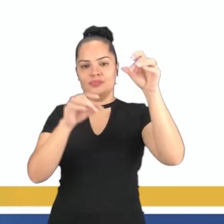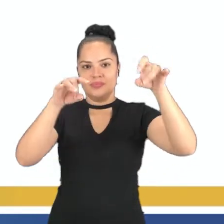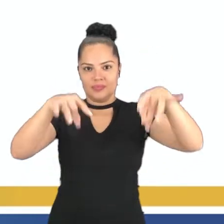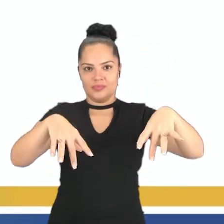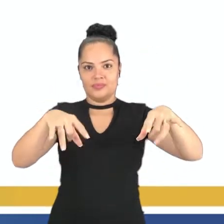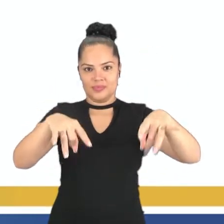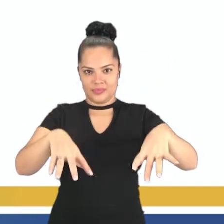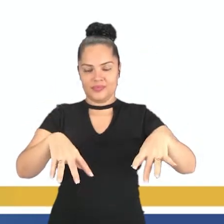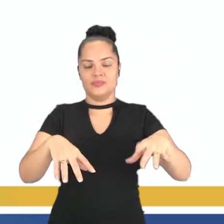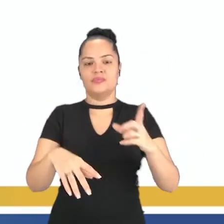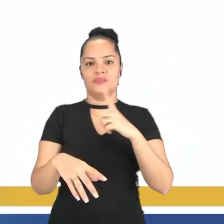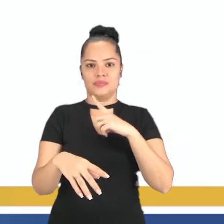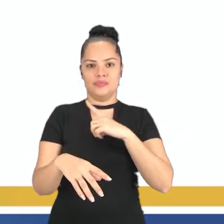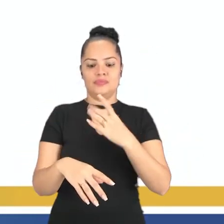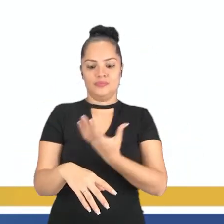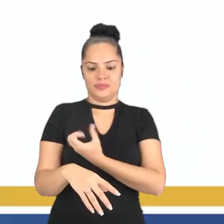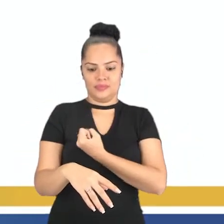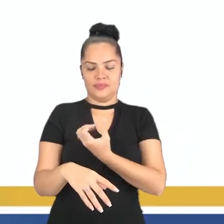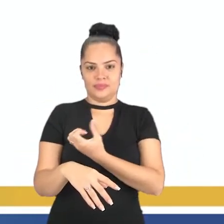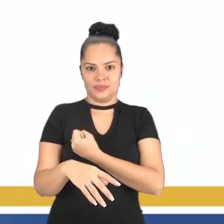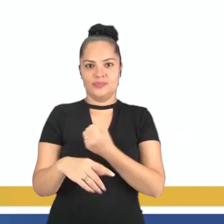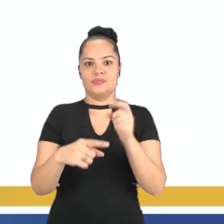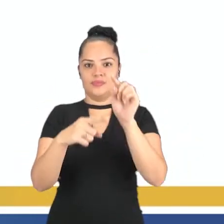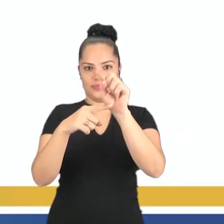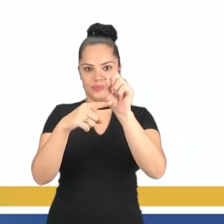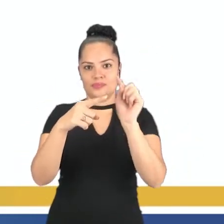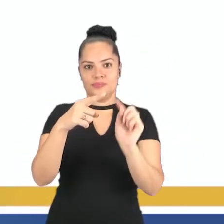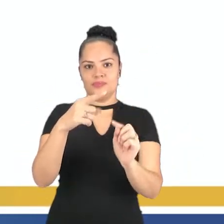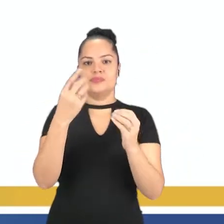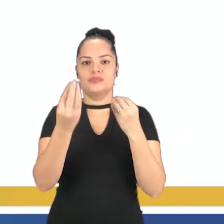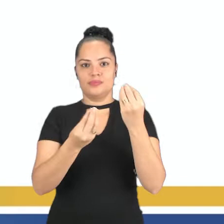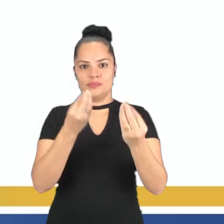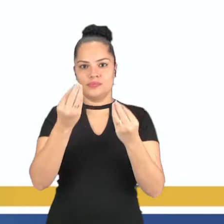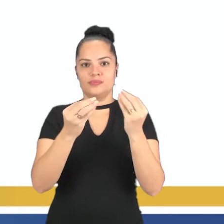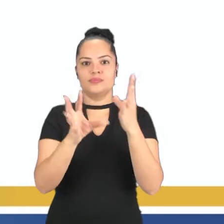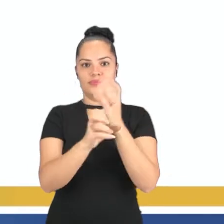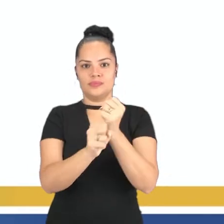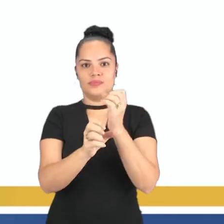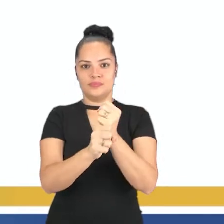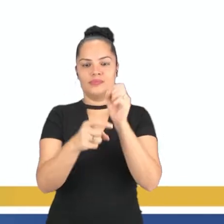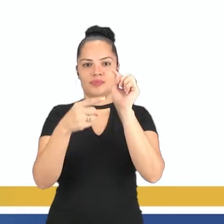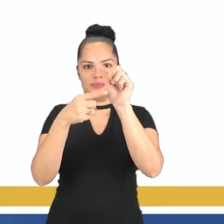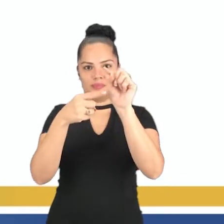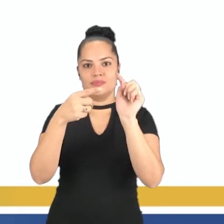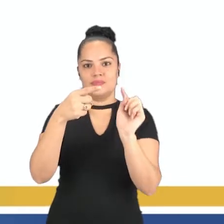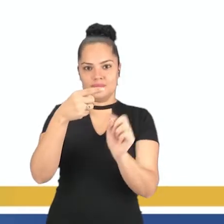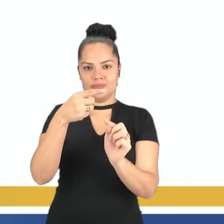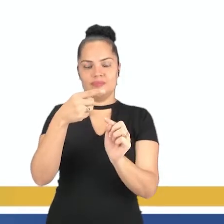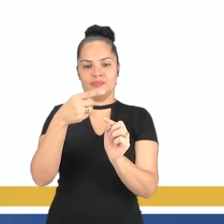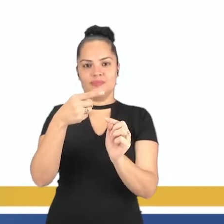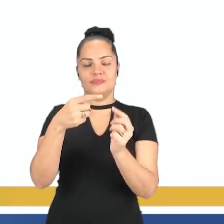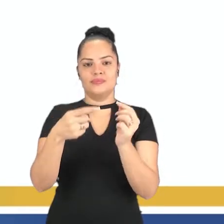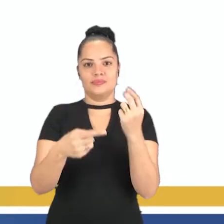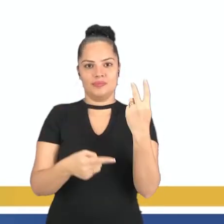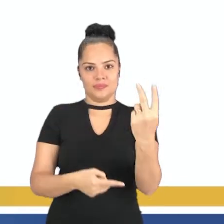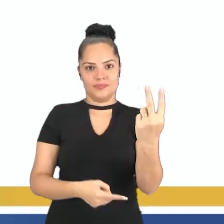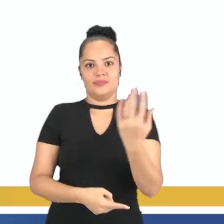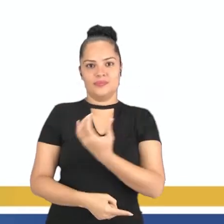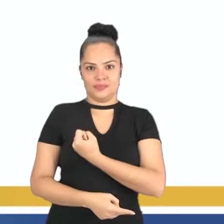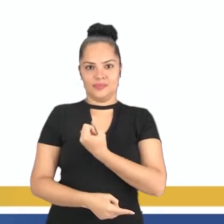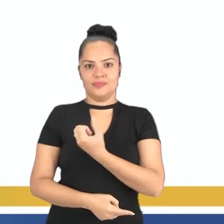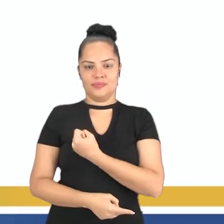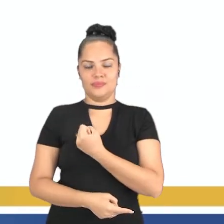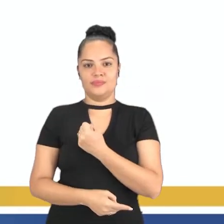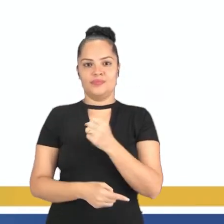elementos da divisão, do algoritmo, do modo como se faz a divisão, né? Que é o dividendo e o divisor, e eles